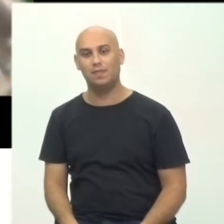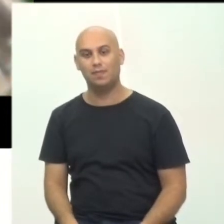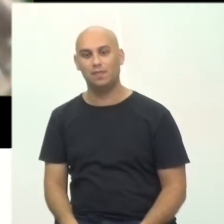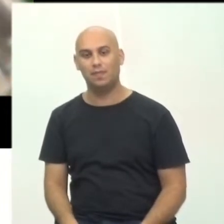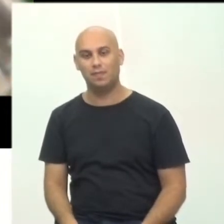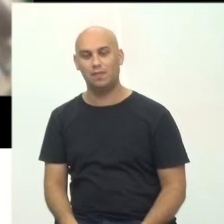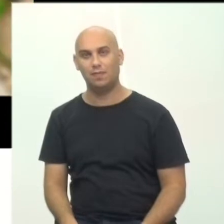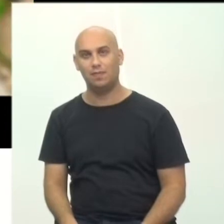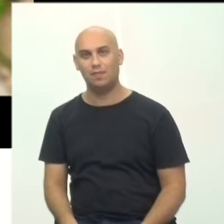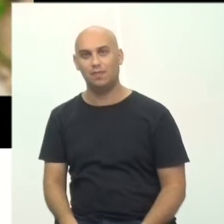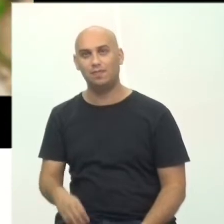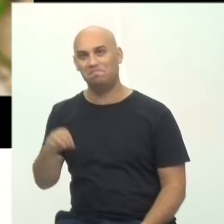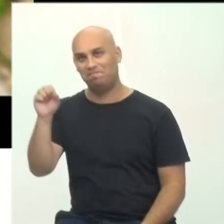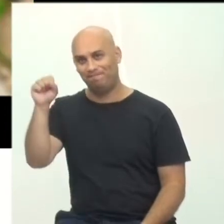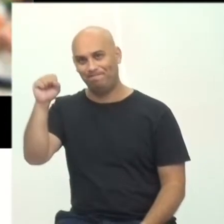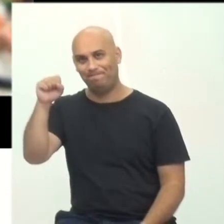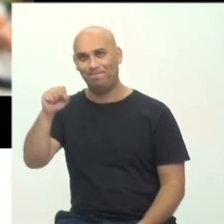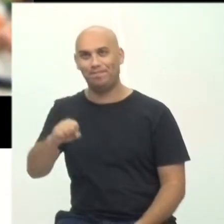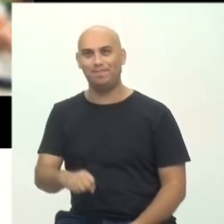Sim.